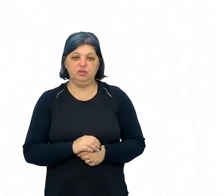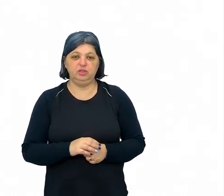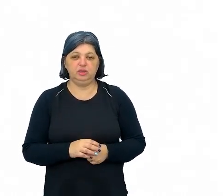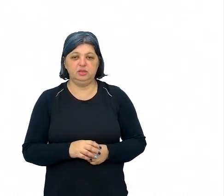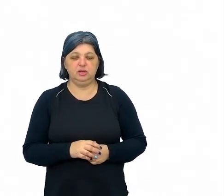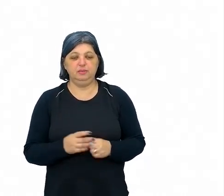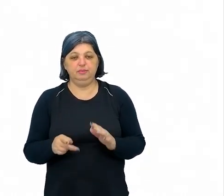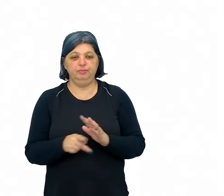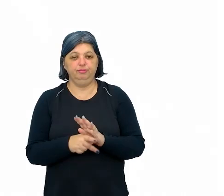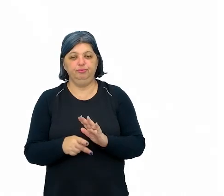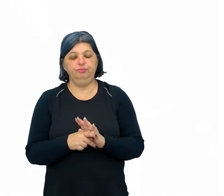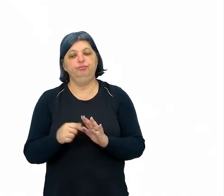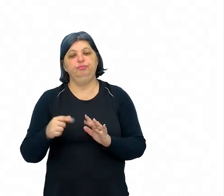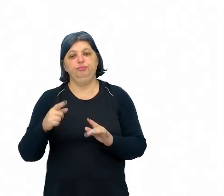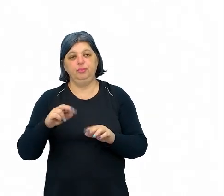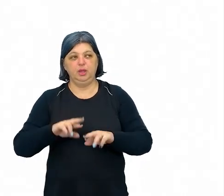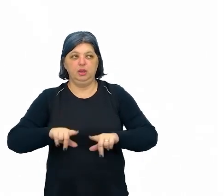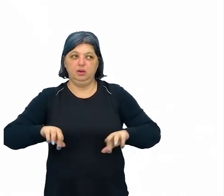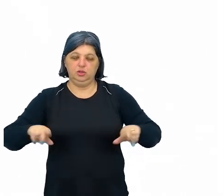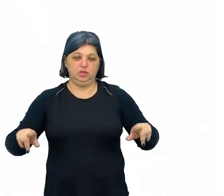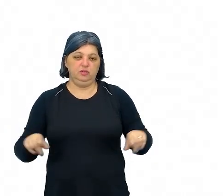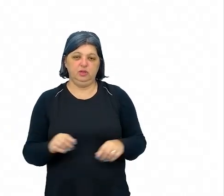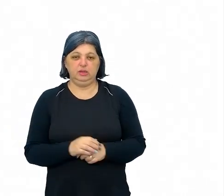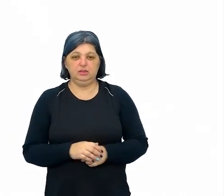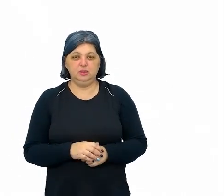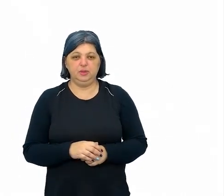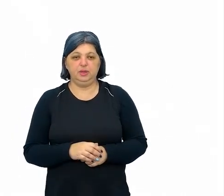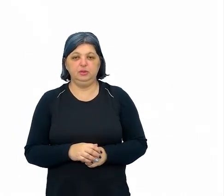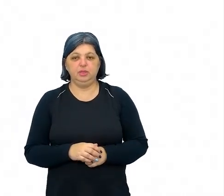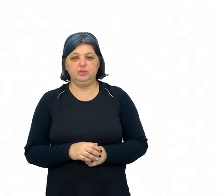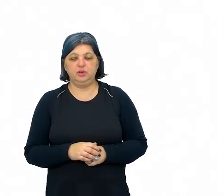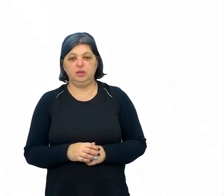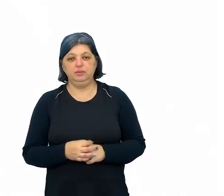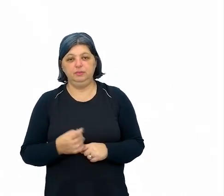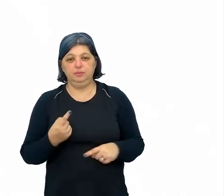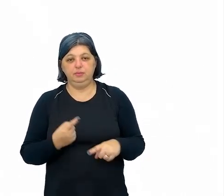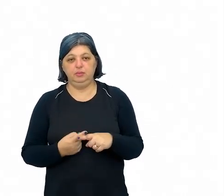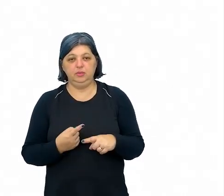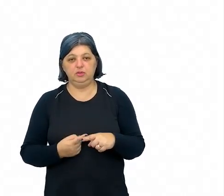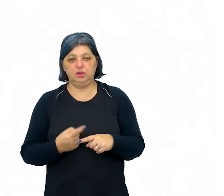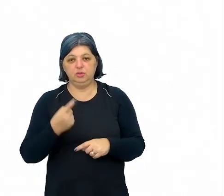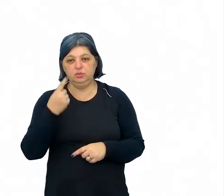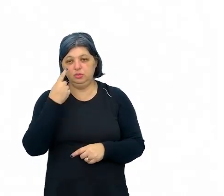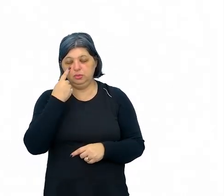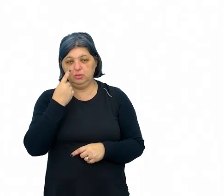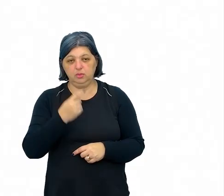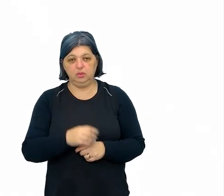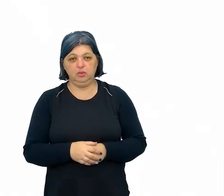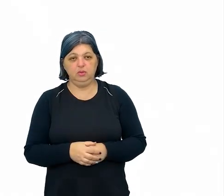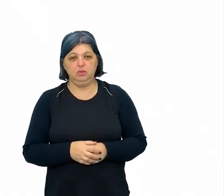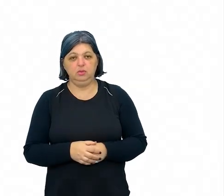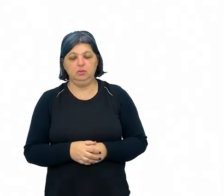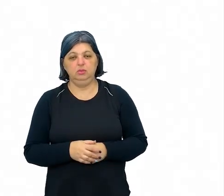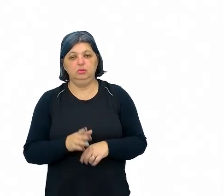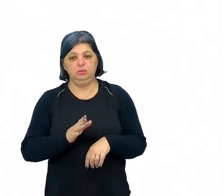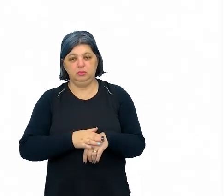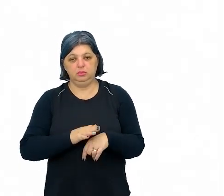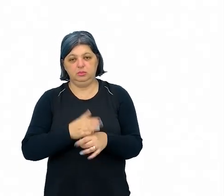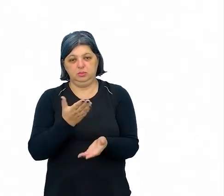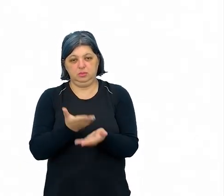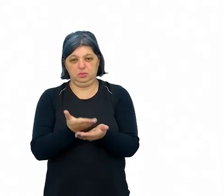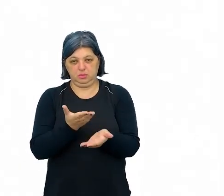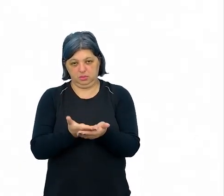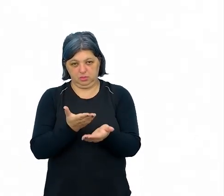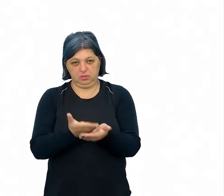esse olhar, né? Saber dessa diferenciação, né? Mas esse é um trabalho que a gente faz aí nas aulas o